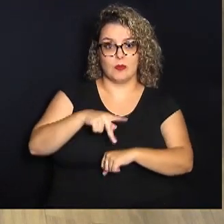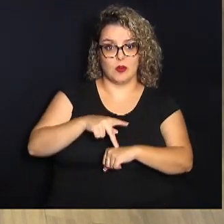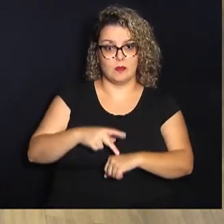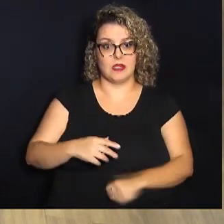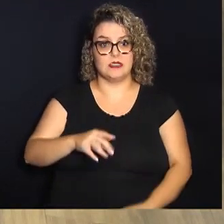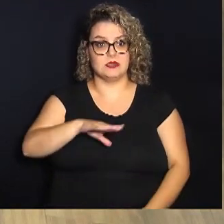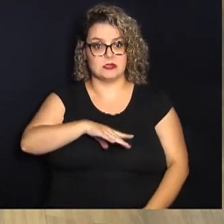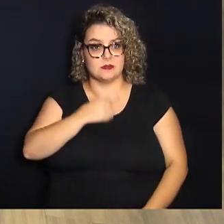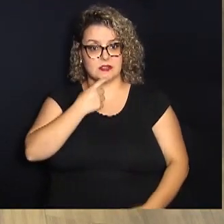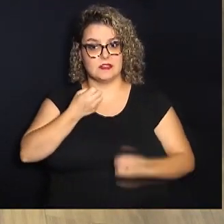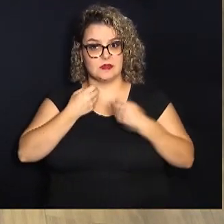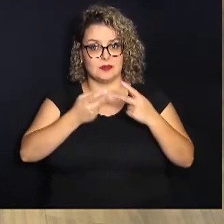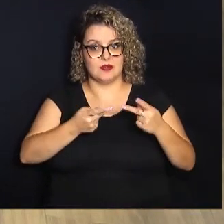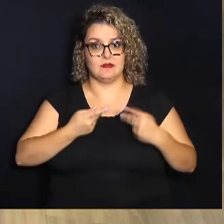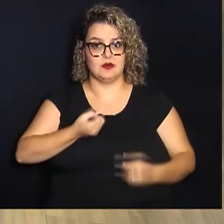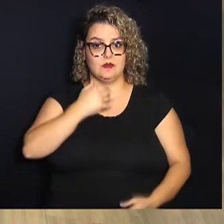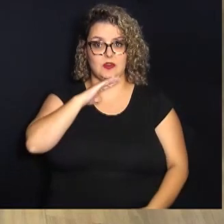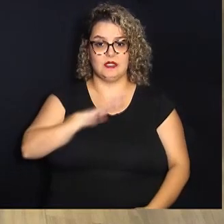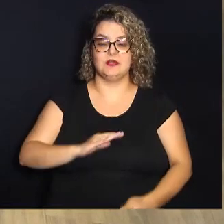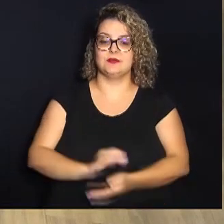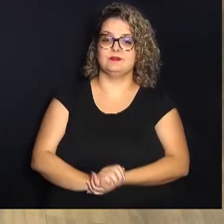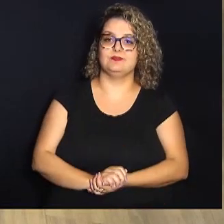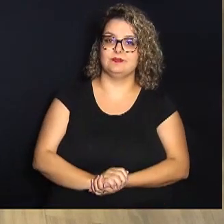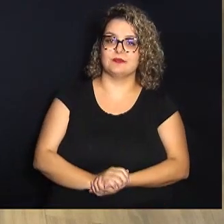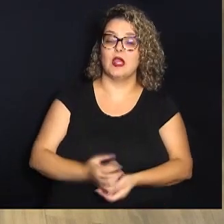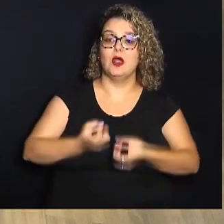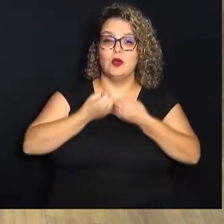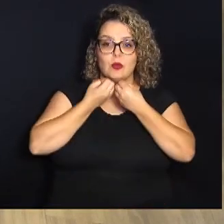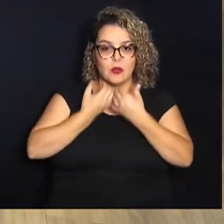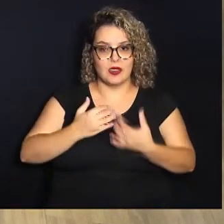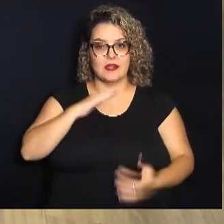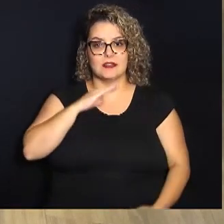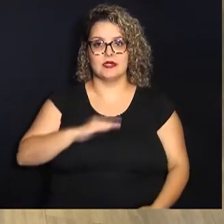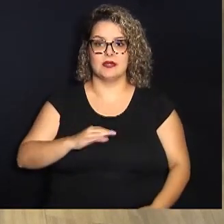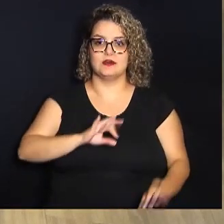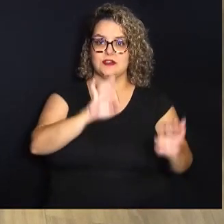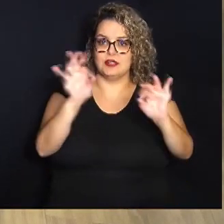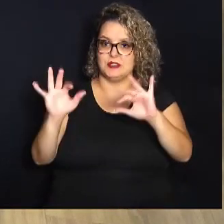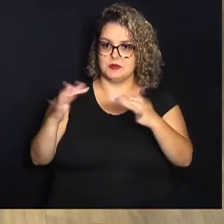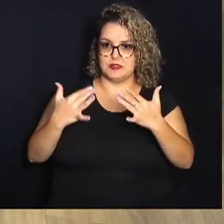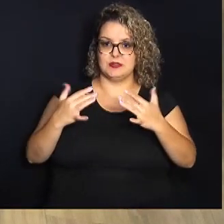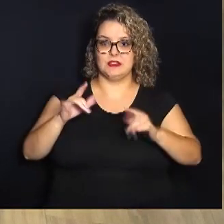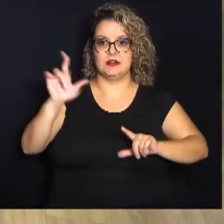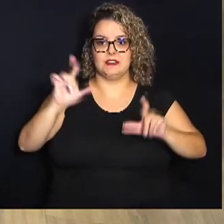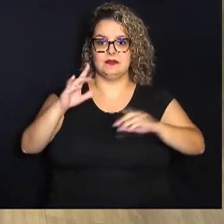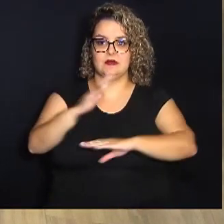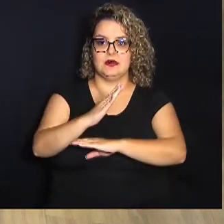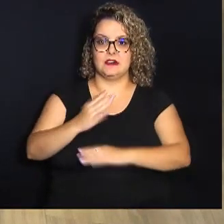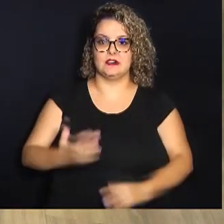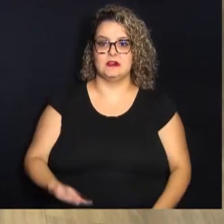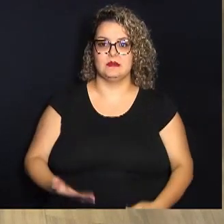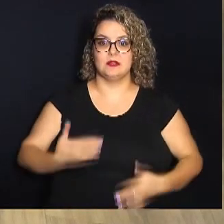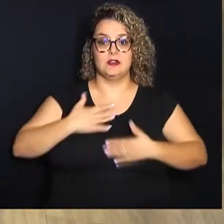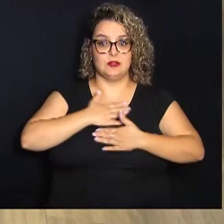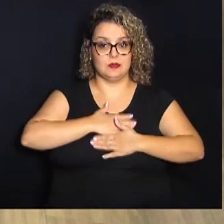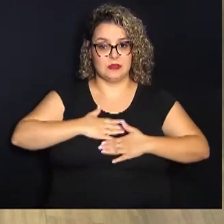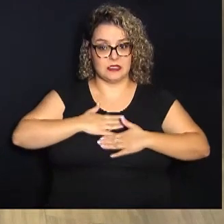boa tarde. Boa tarde, telespectadores da TV Câmara, um prazer enorme estar aqui.